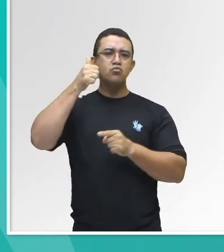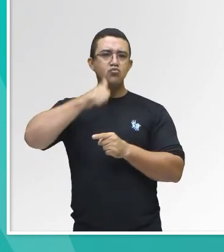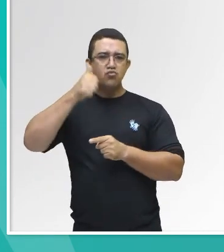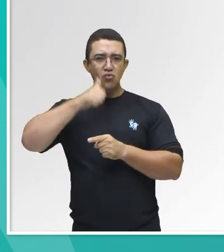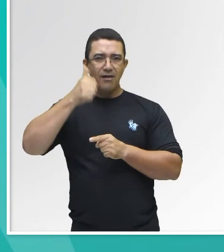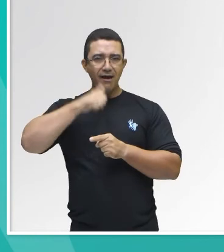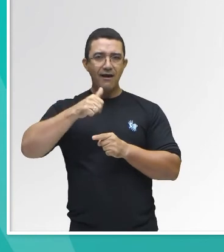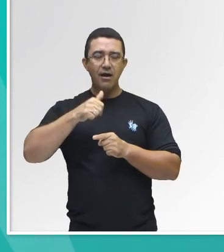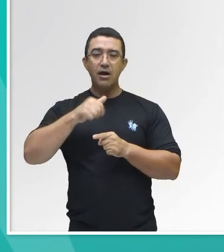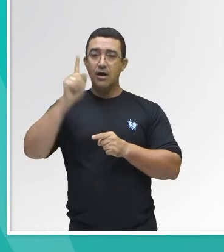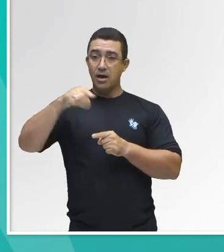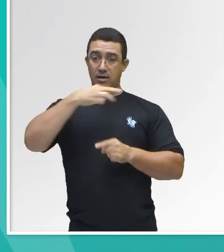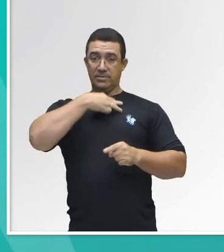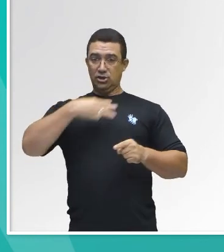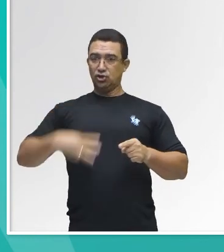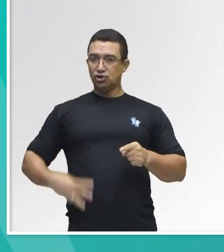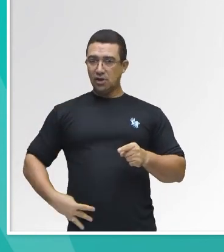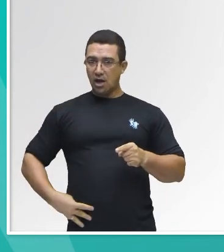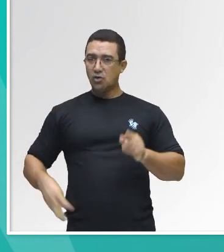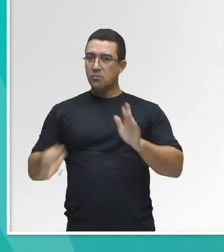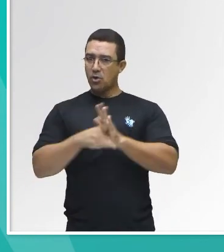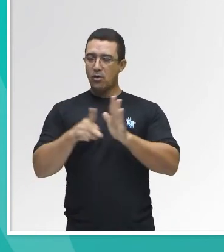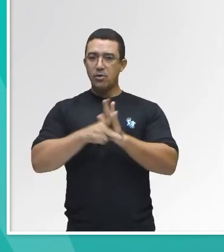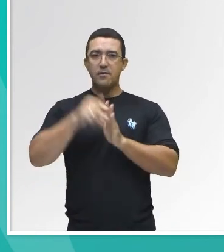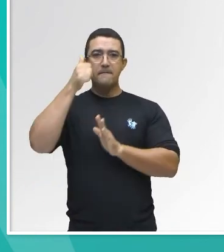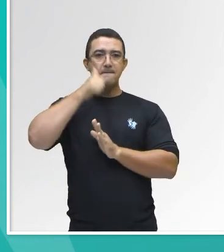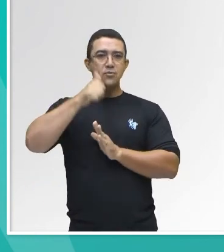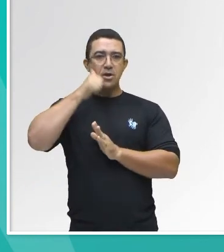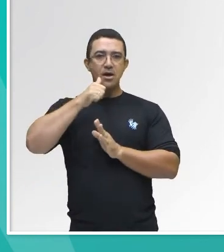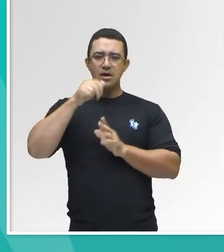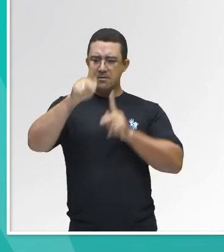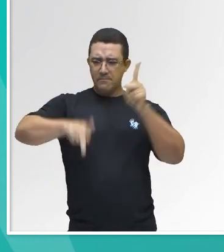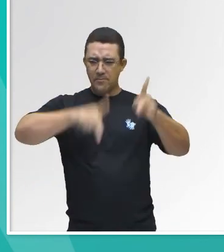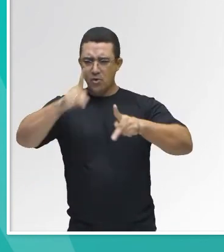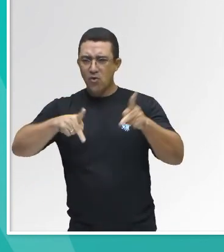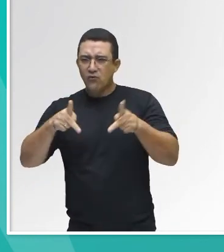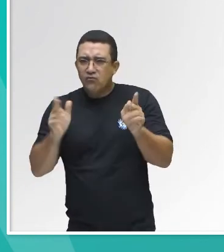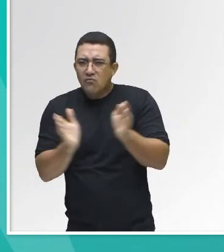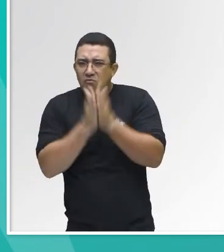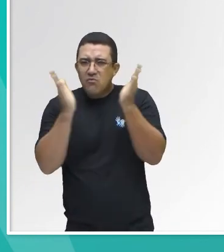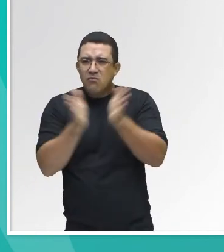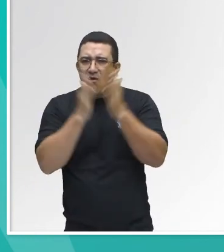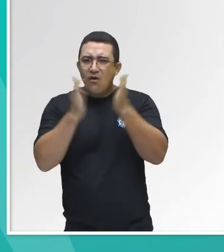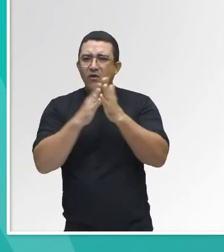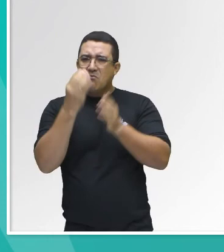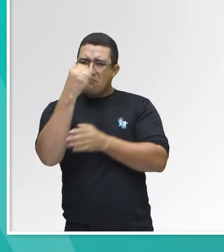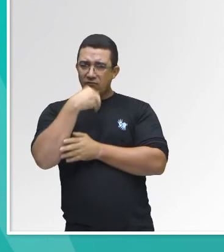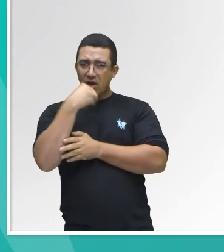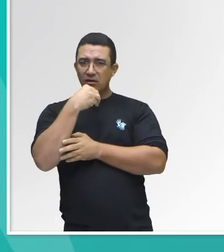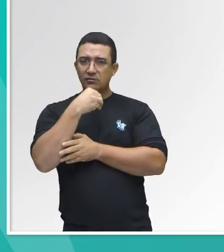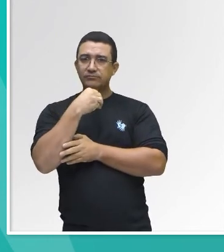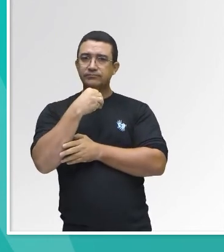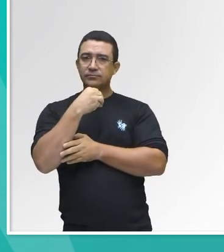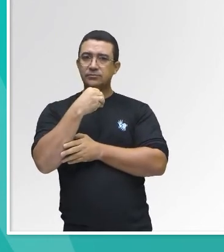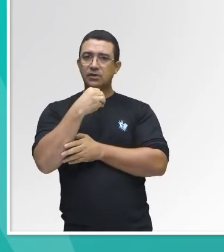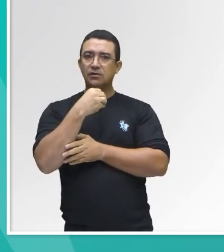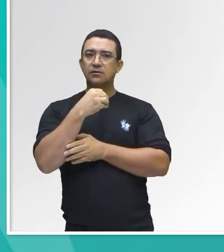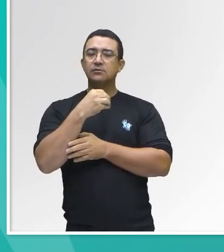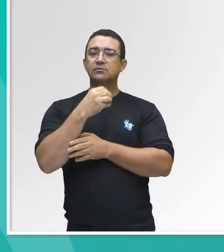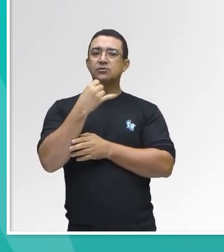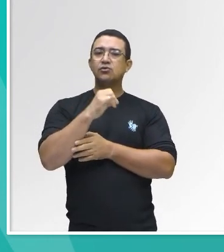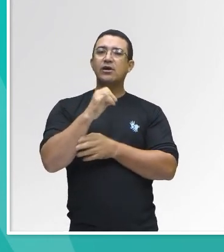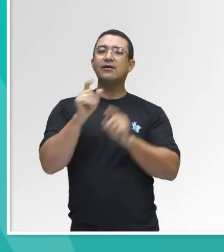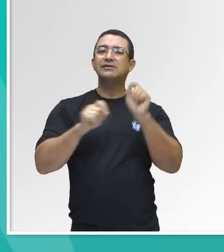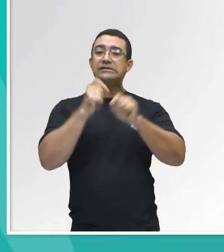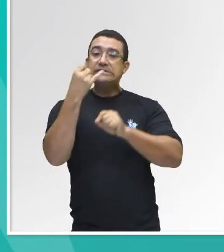o Ministério de la Mujer y Poblaciones Vulnerables lança a segunda etapa da campanha Se Te Querem,